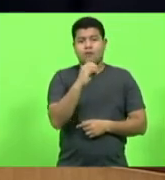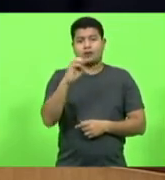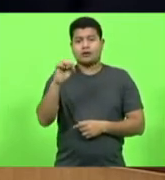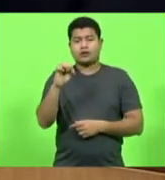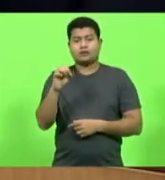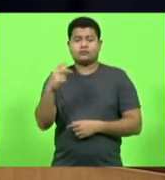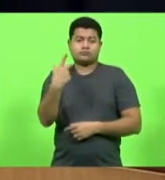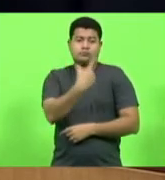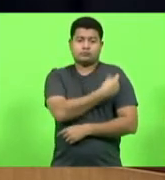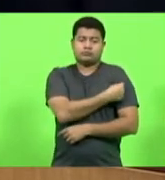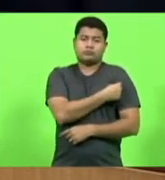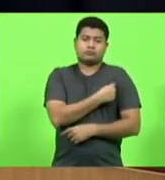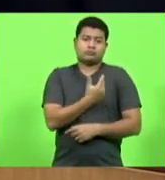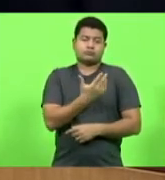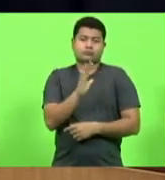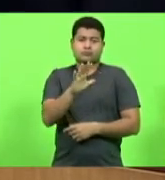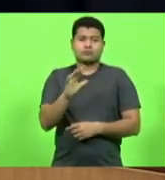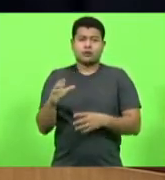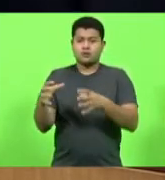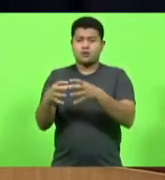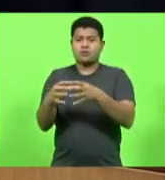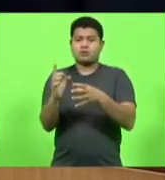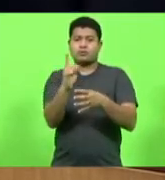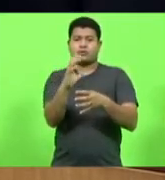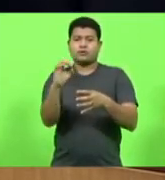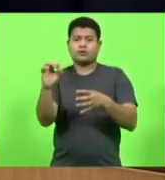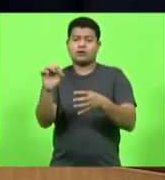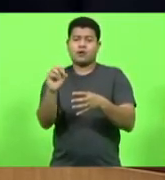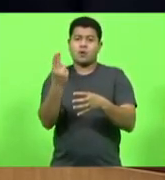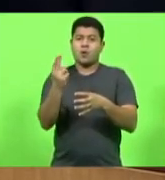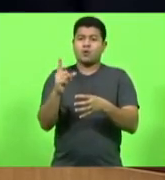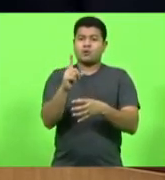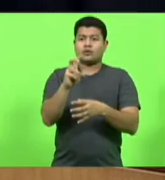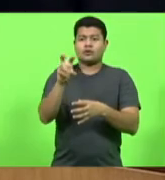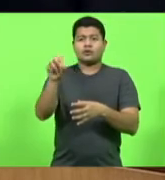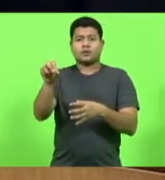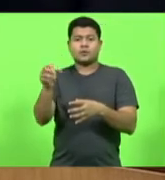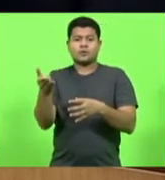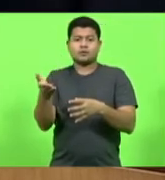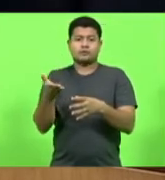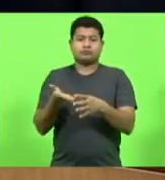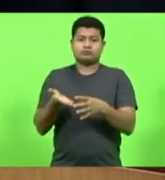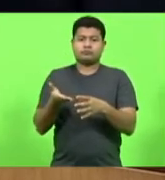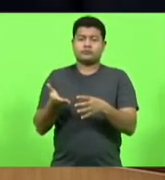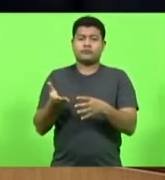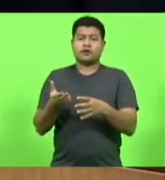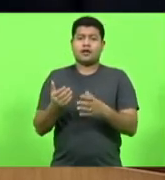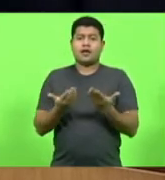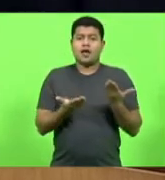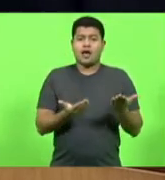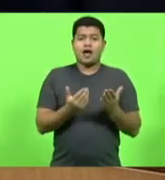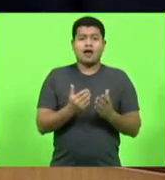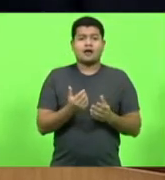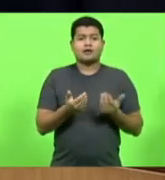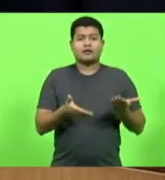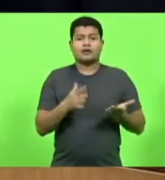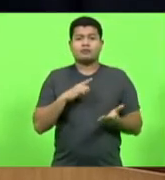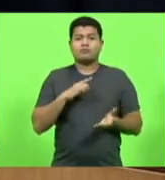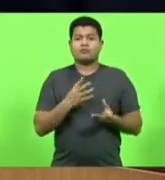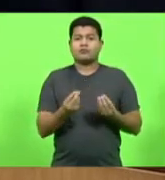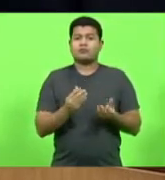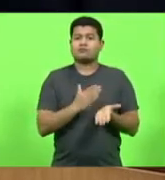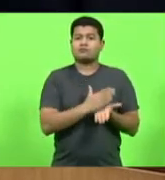100 pessoas daquele grupo, só foram 150, deputado Milton. E a vacinação é um dos motivos pelos